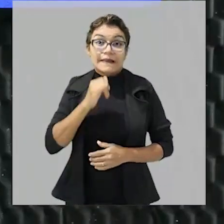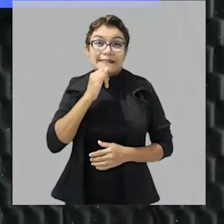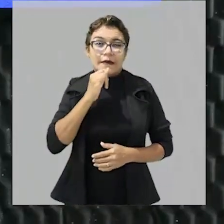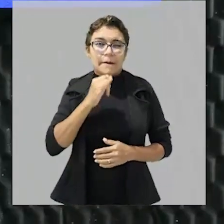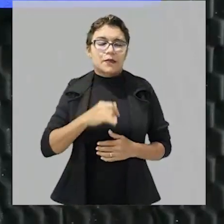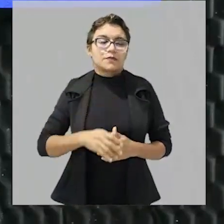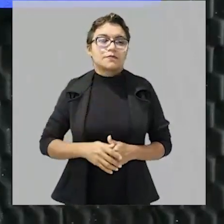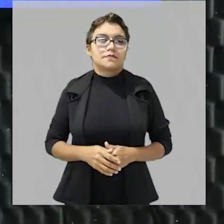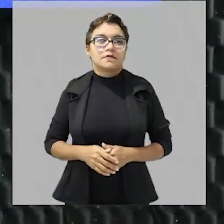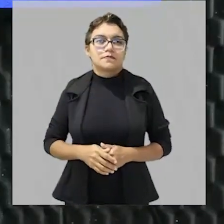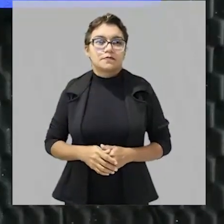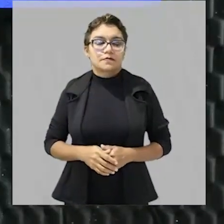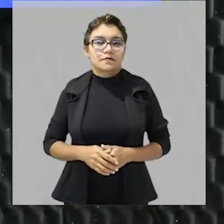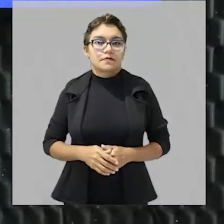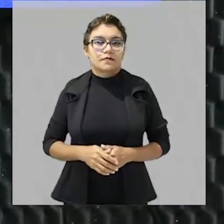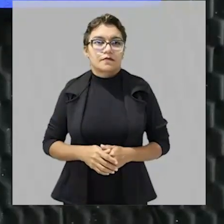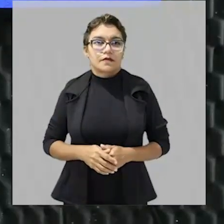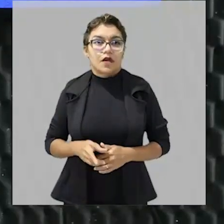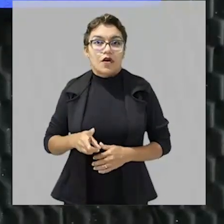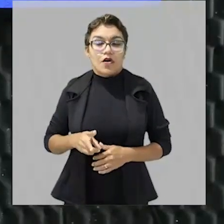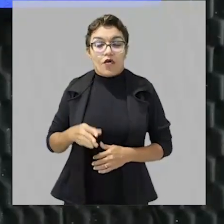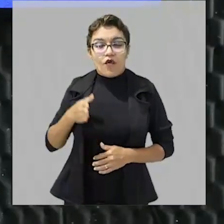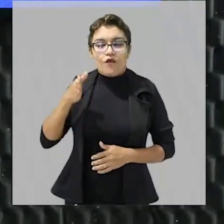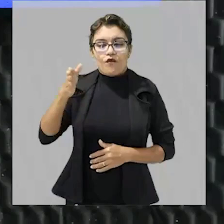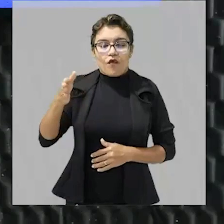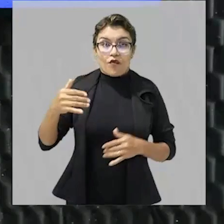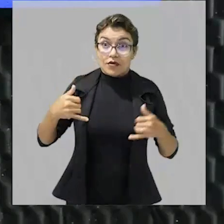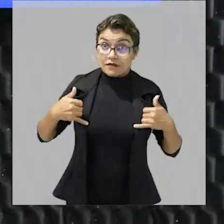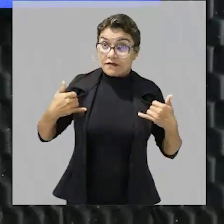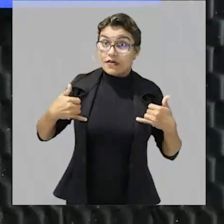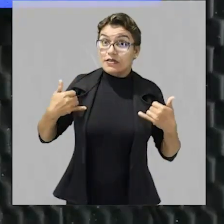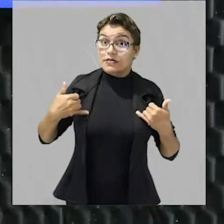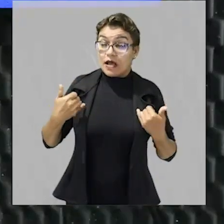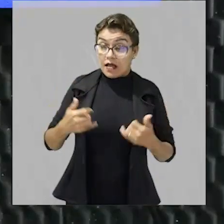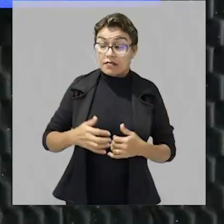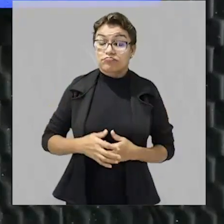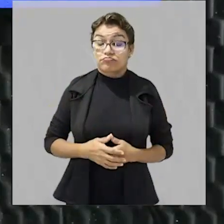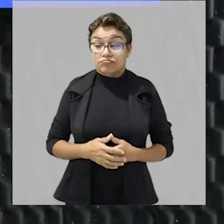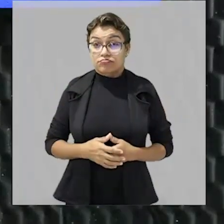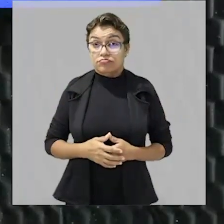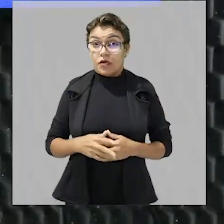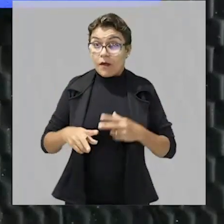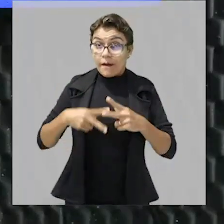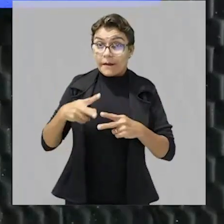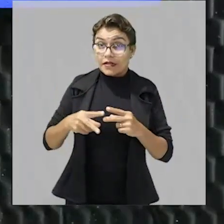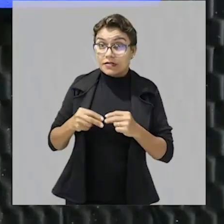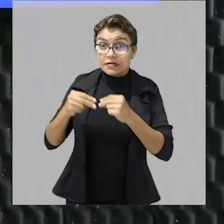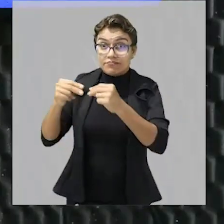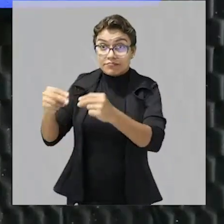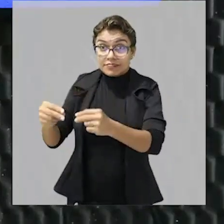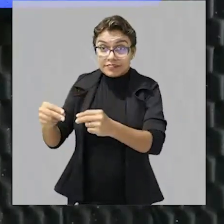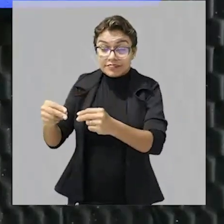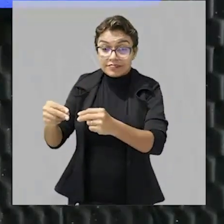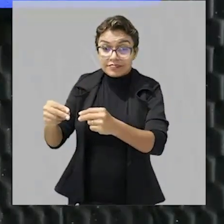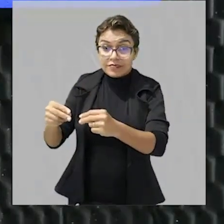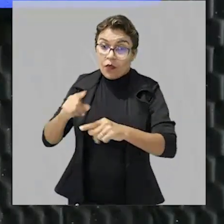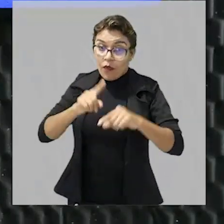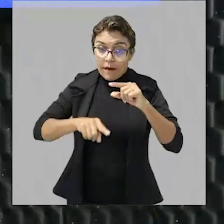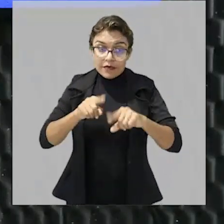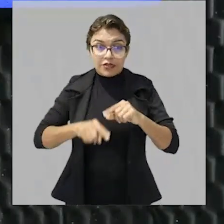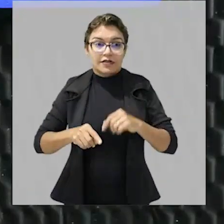advir do macaco e descobriu-se, né, de acordo com os biólogos, que essas doenças vêm desse